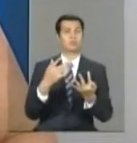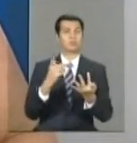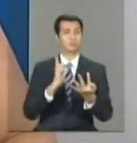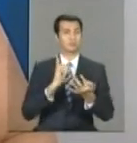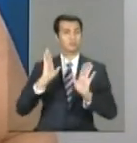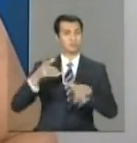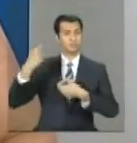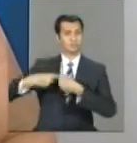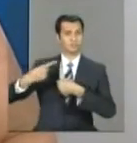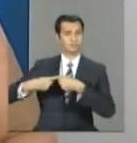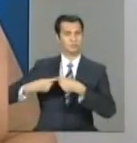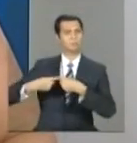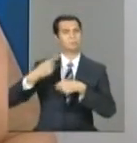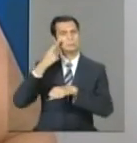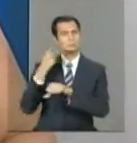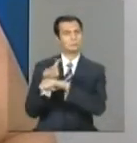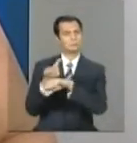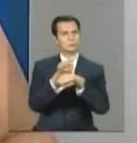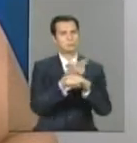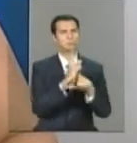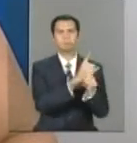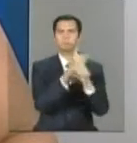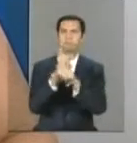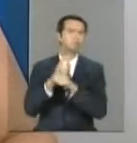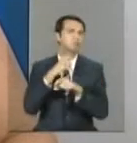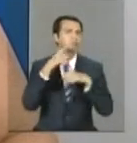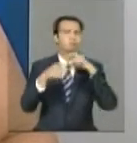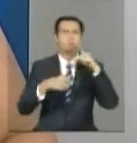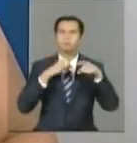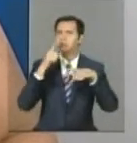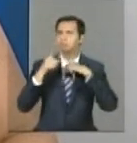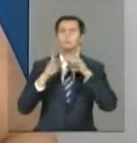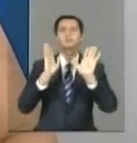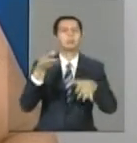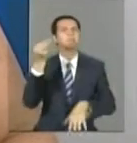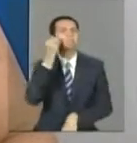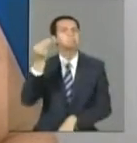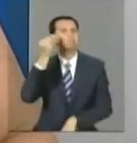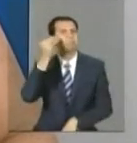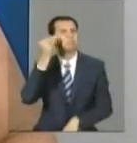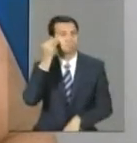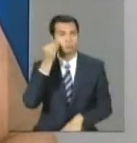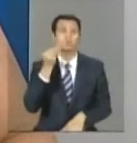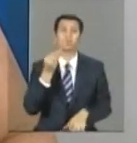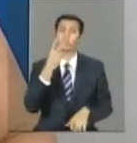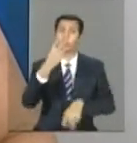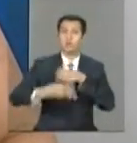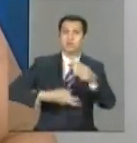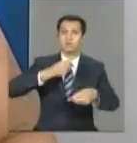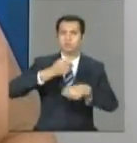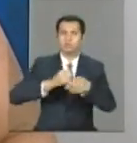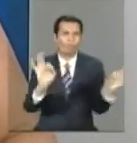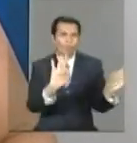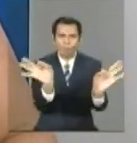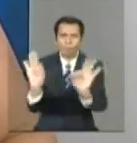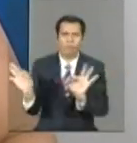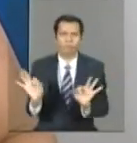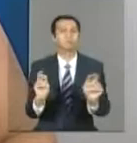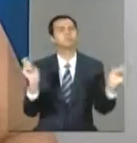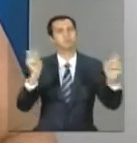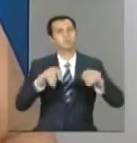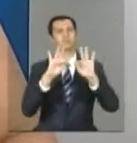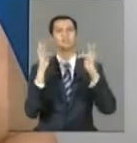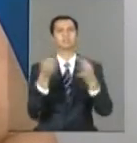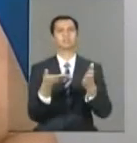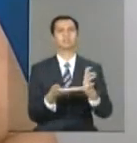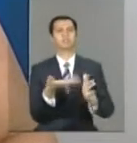e ele de fato não a encontrou, muito embora tenha tentado, ele pode sim excluir o cadastro dessa família. Essa é